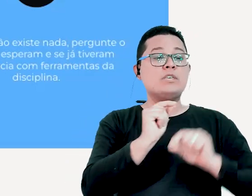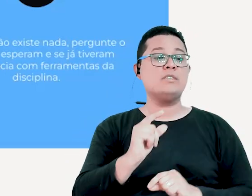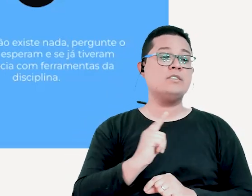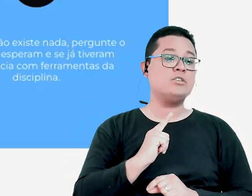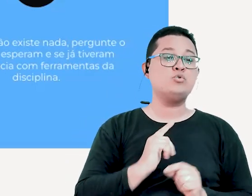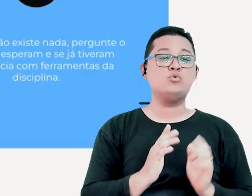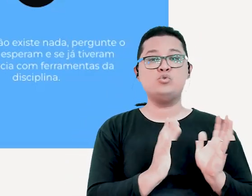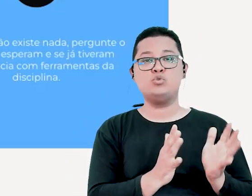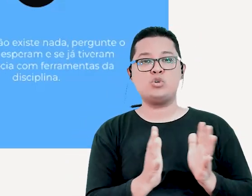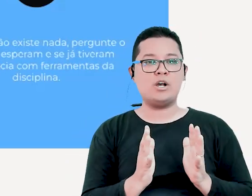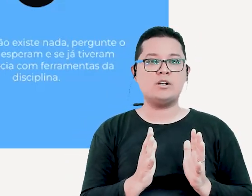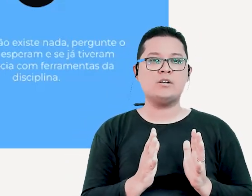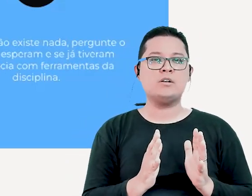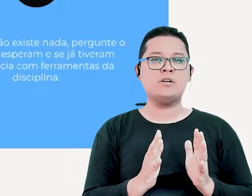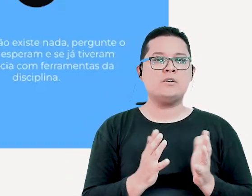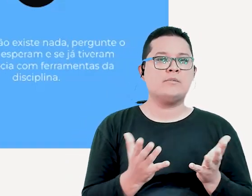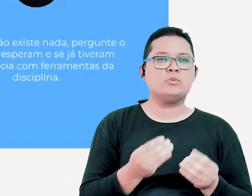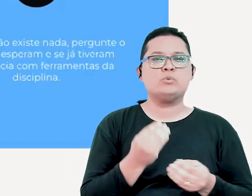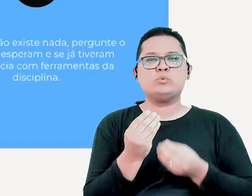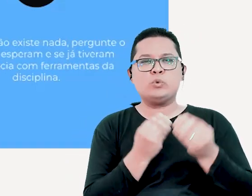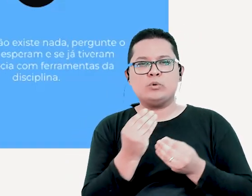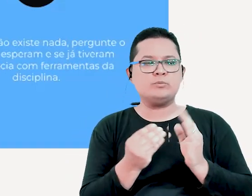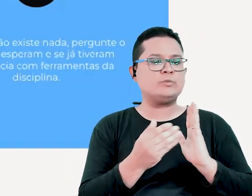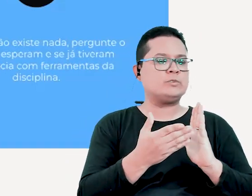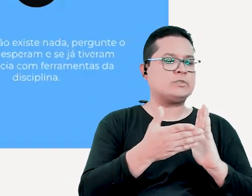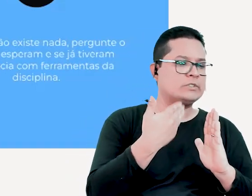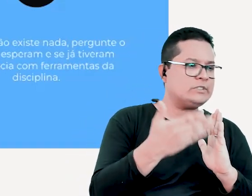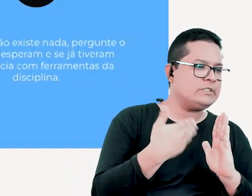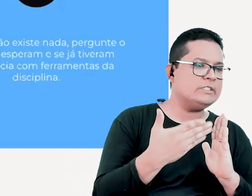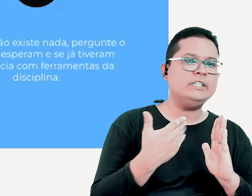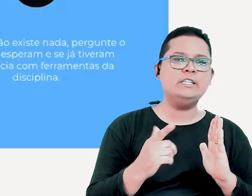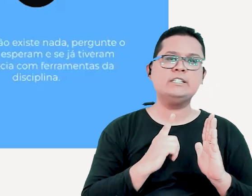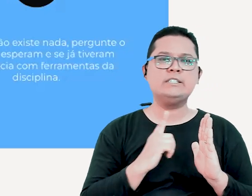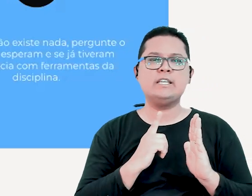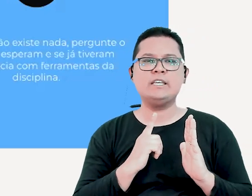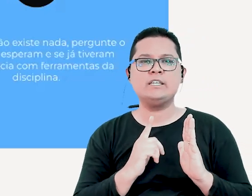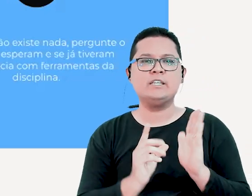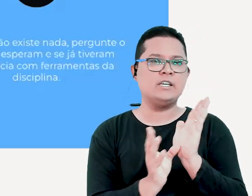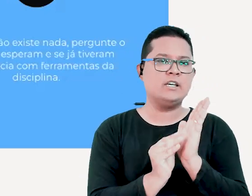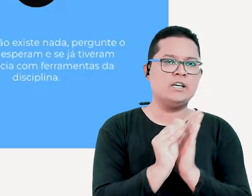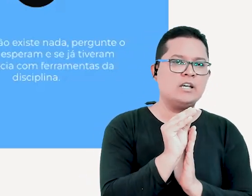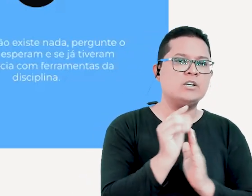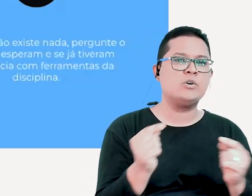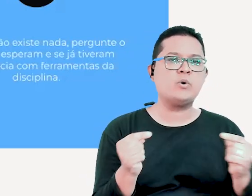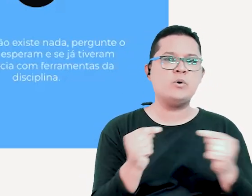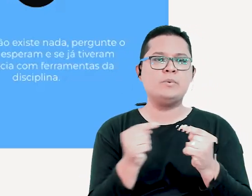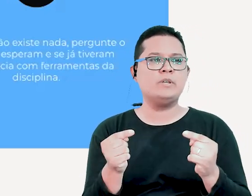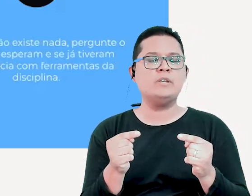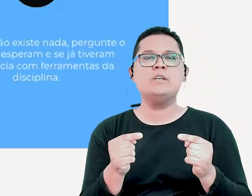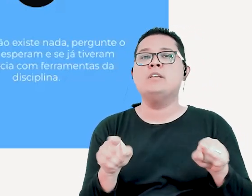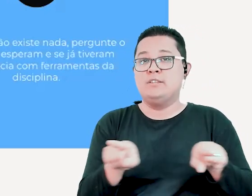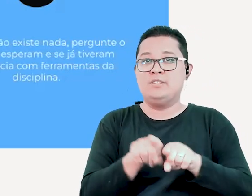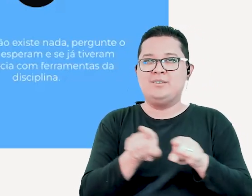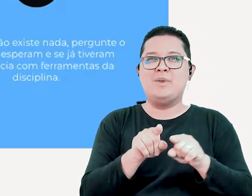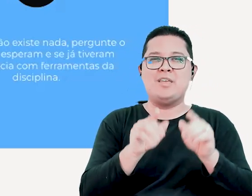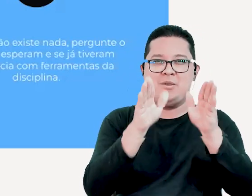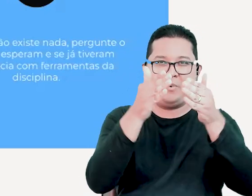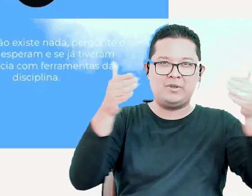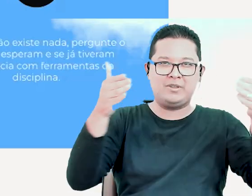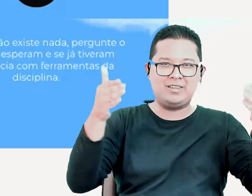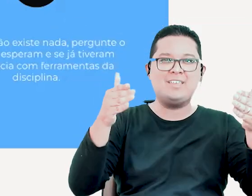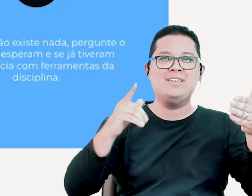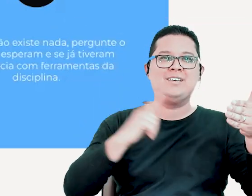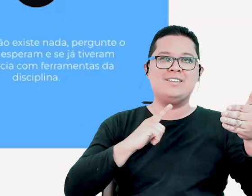conteúdo. Como os guias espalhados por aí, bibliotecas de templates, qualquer ferramenta que seja voltado para